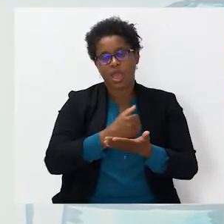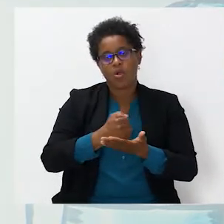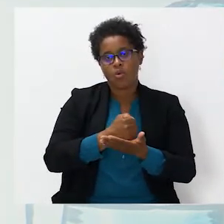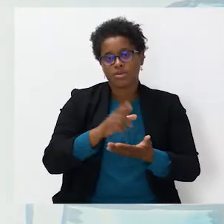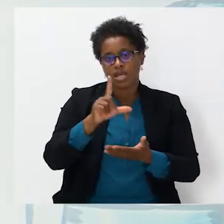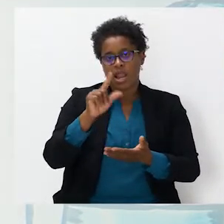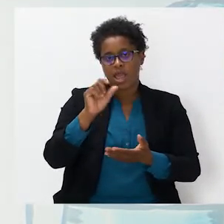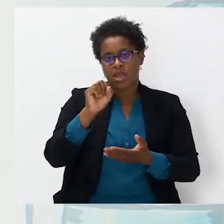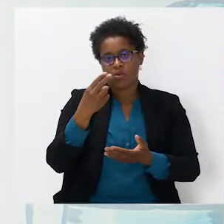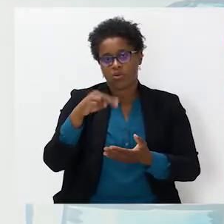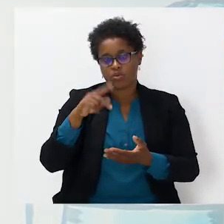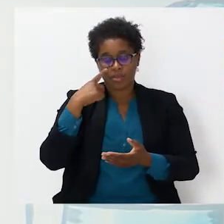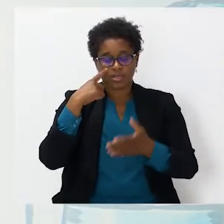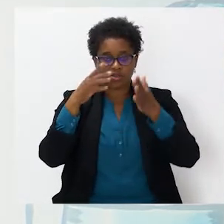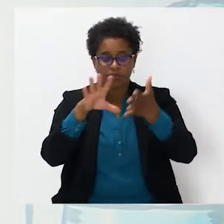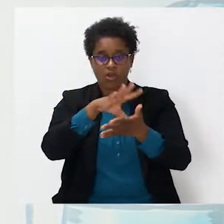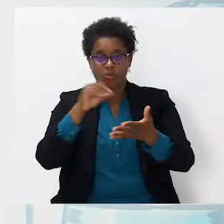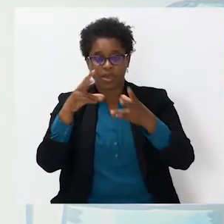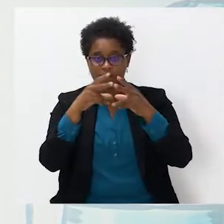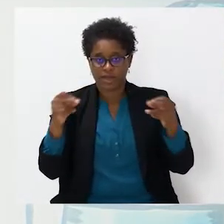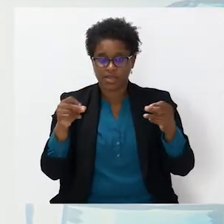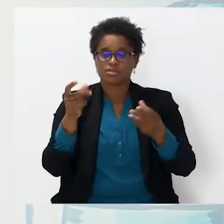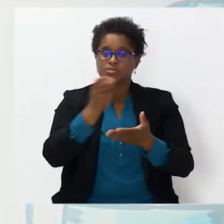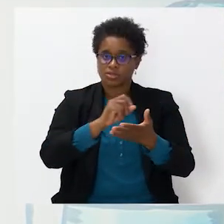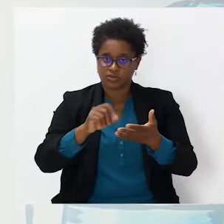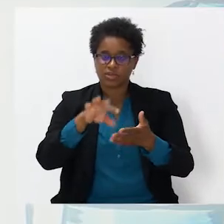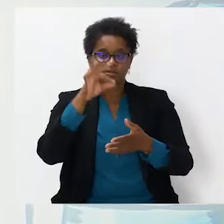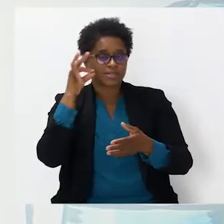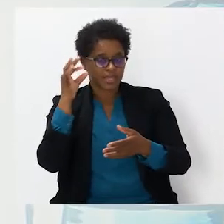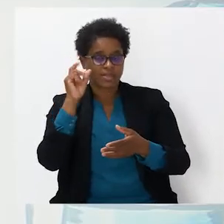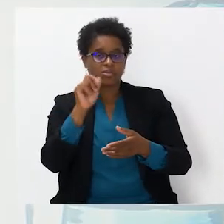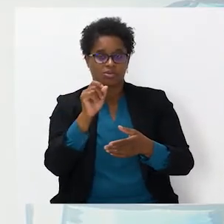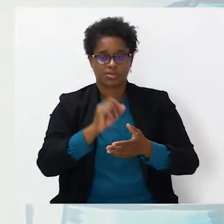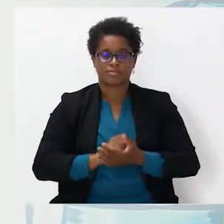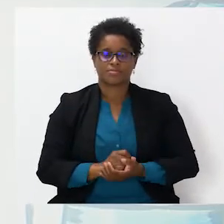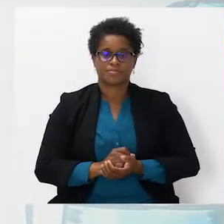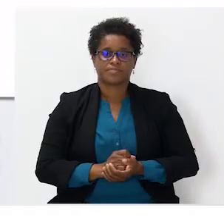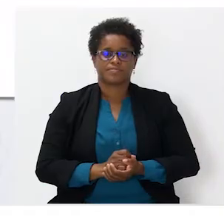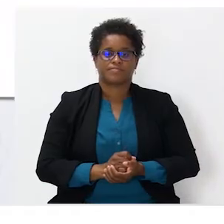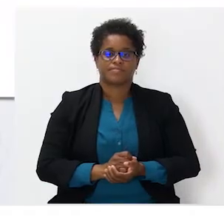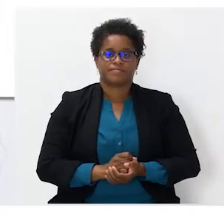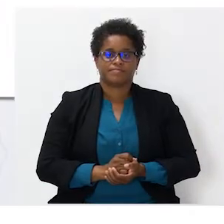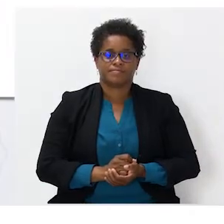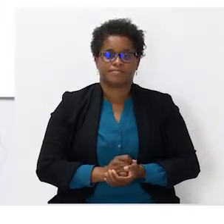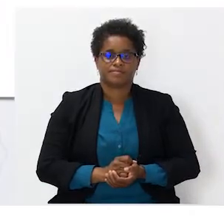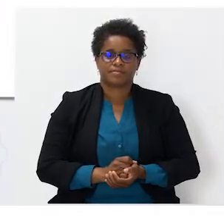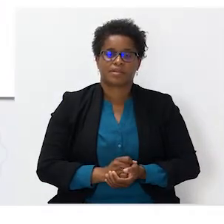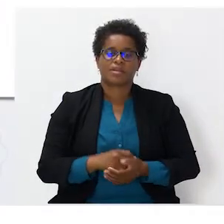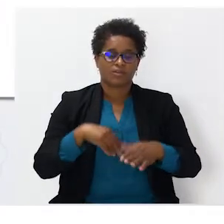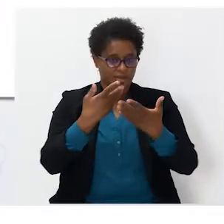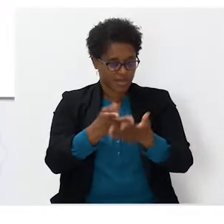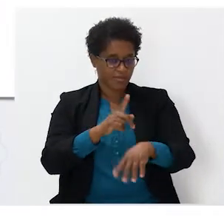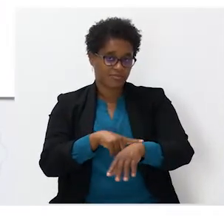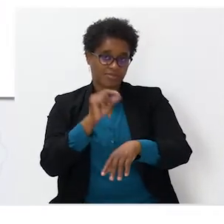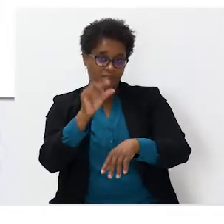e vão copiar as frases para pôr os sinais de pontuação. Vou dar um